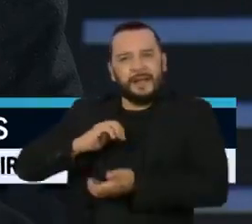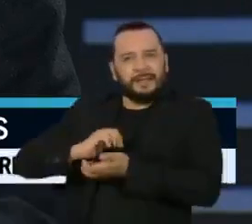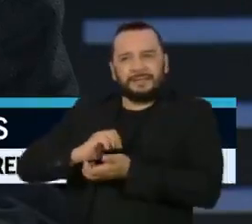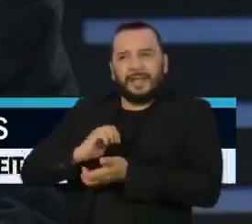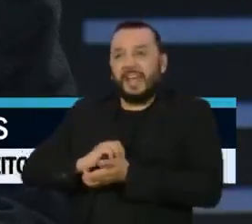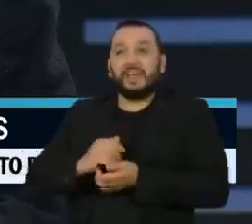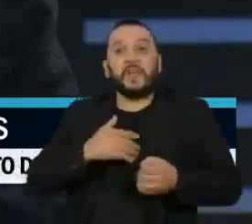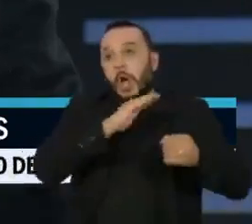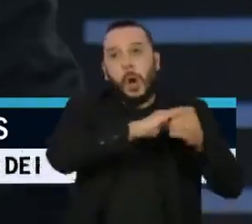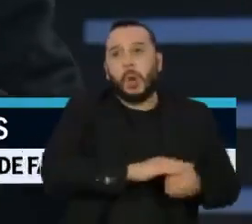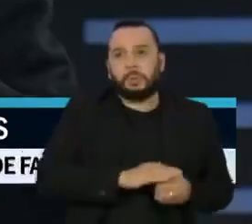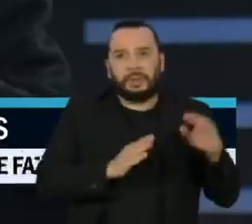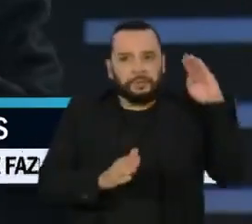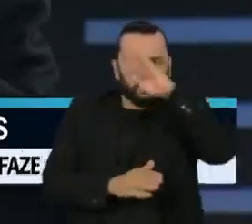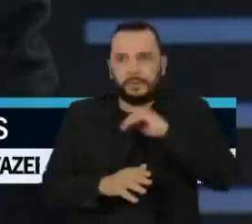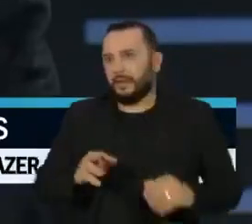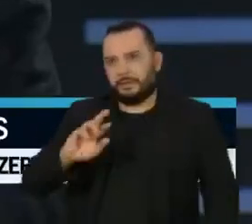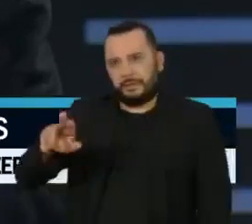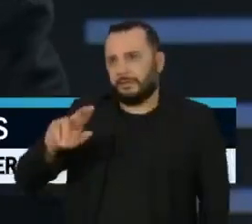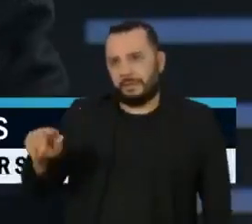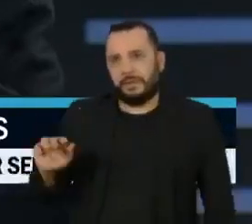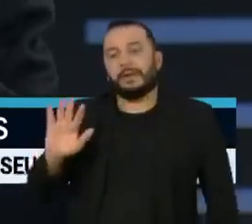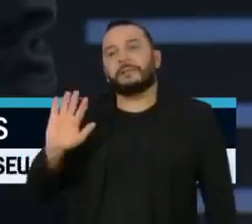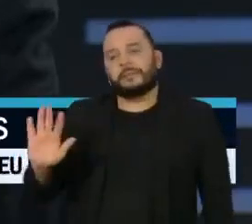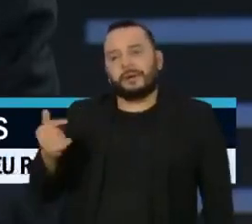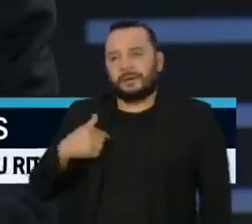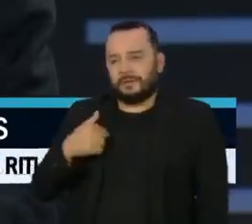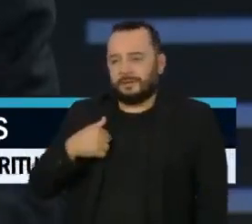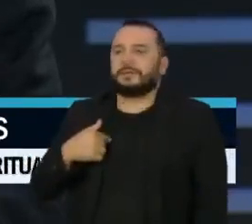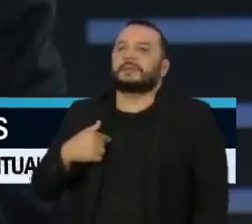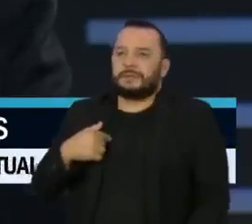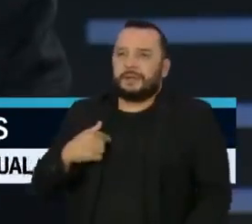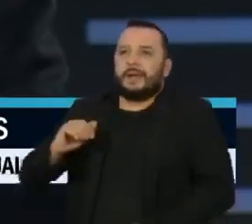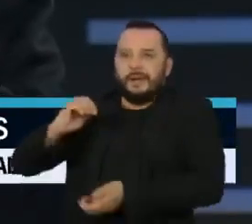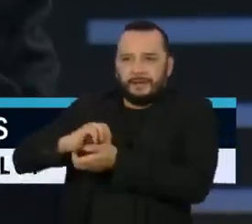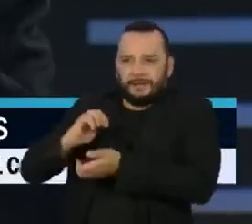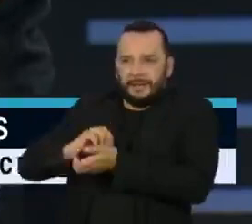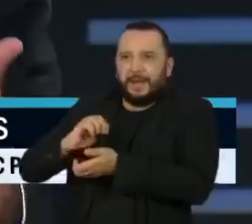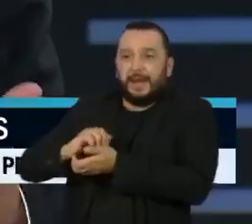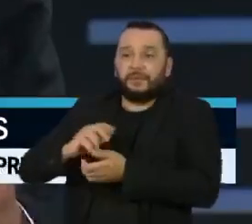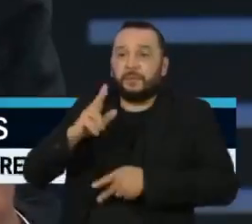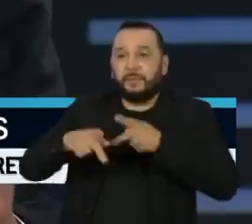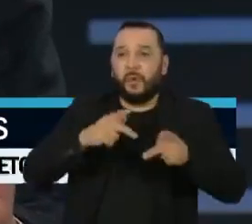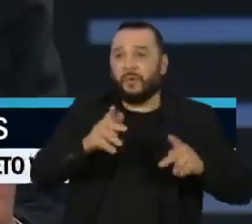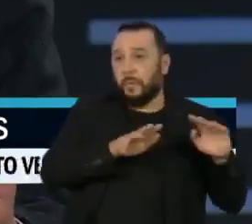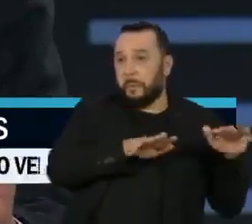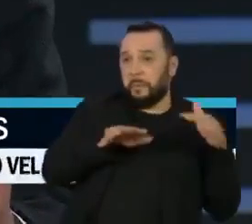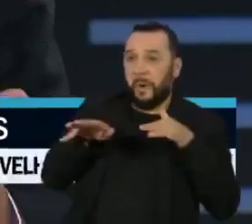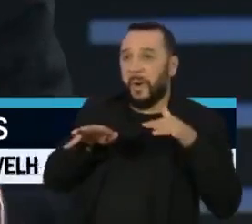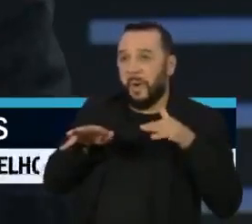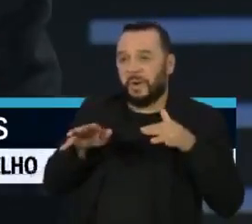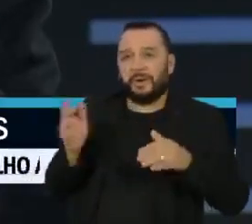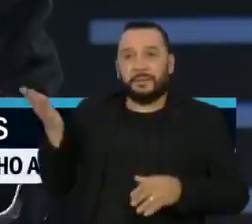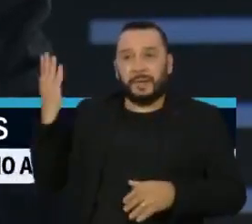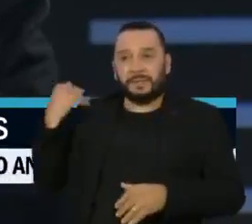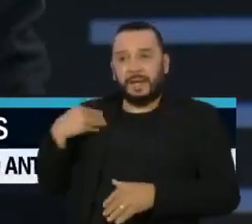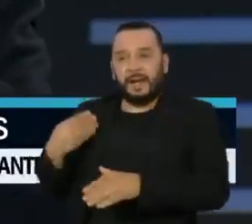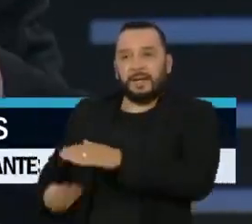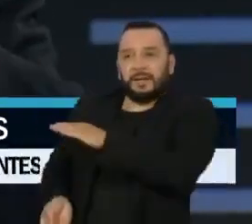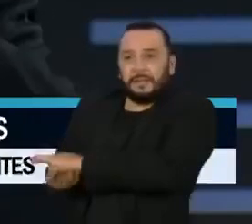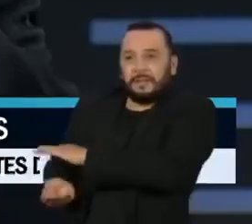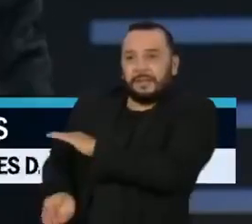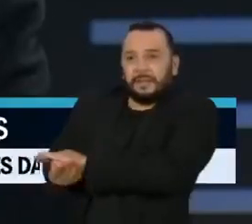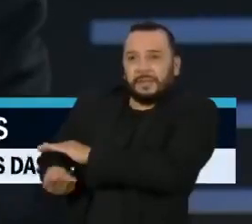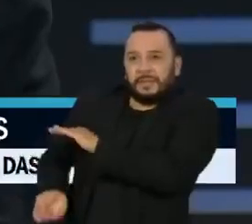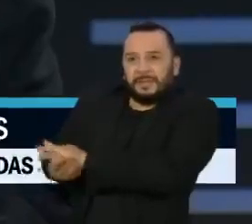agora eu acho que Supremo tem estado sob holofotes desde o mensalão e quando você ficar sobrando forte as